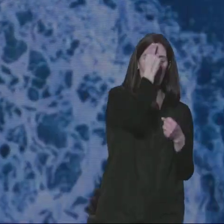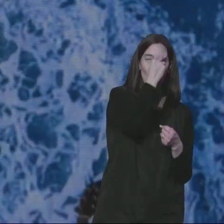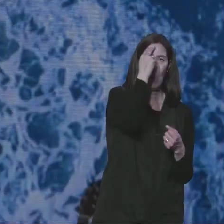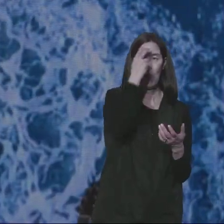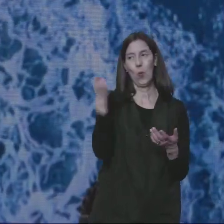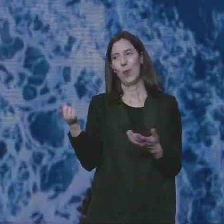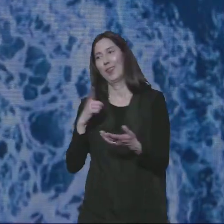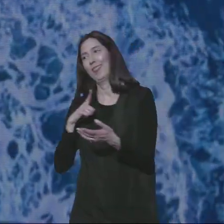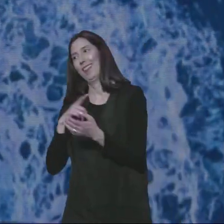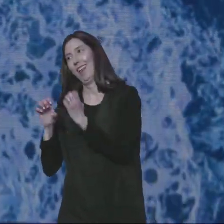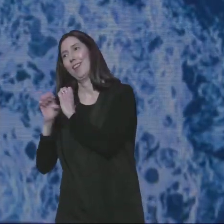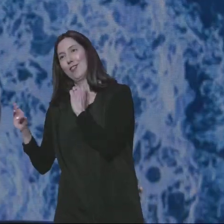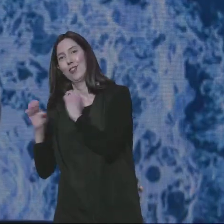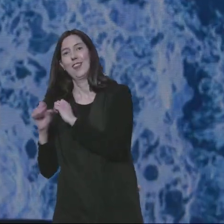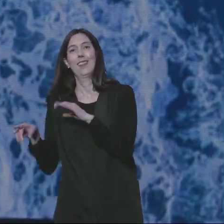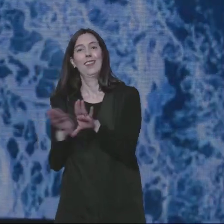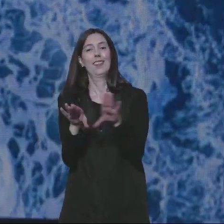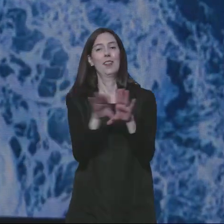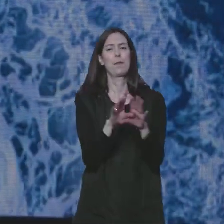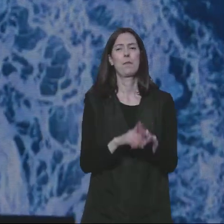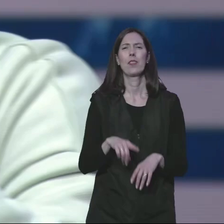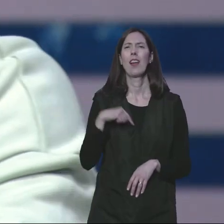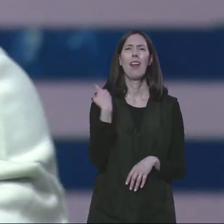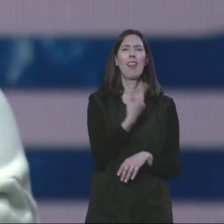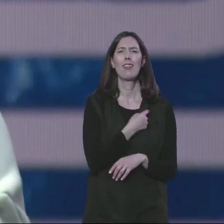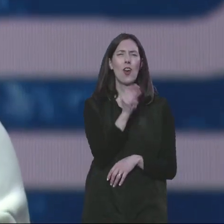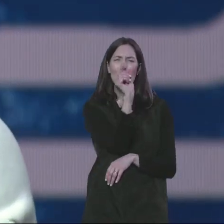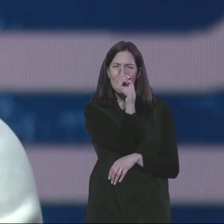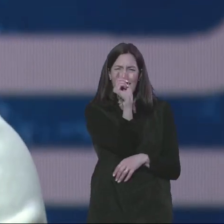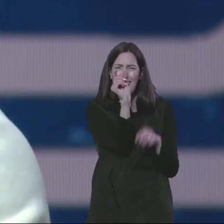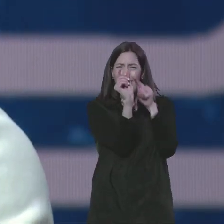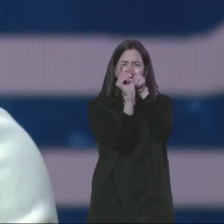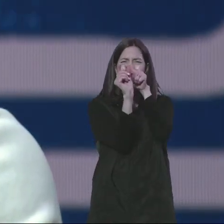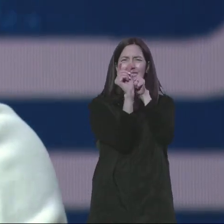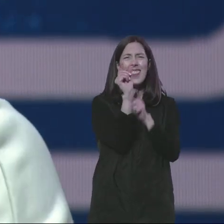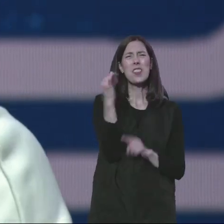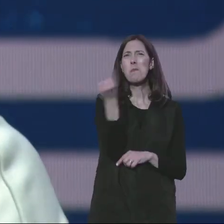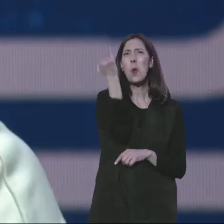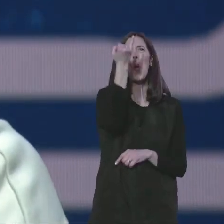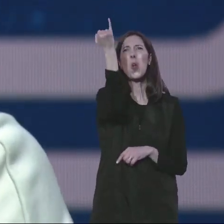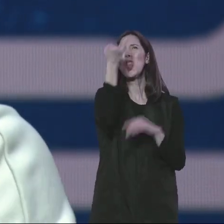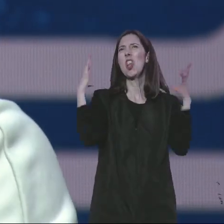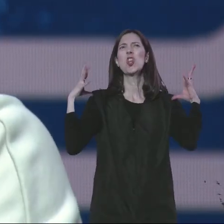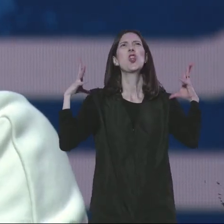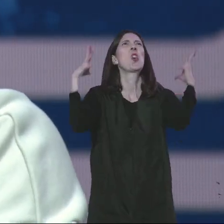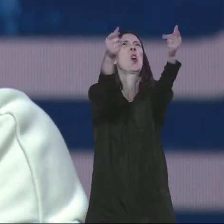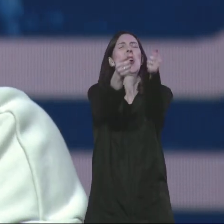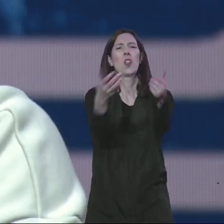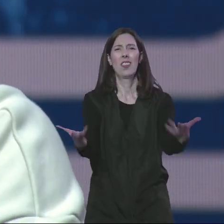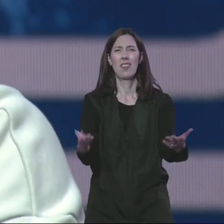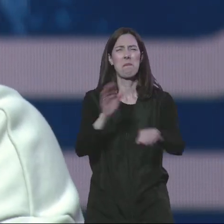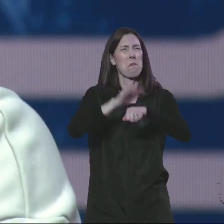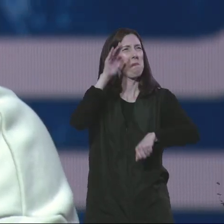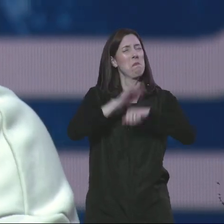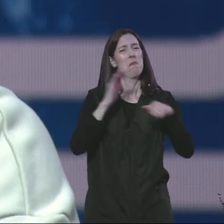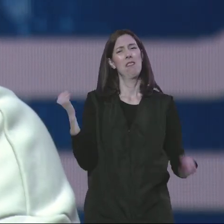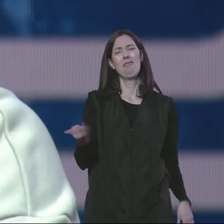papo. E a gente está aqui olhando para isso aqui, como se isso aqui fosse tudo.